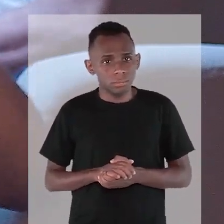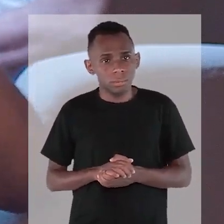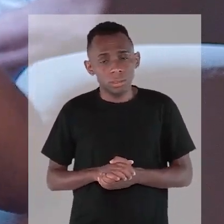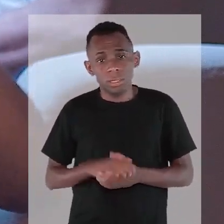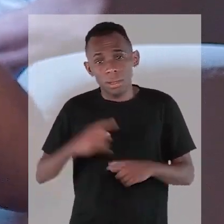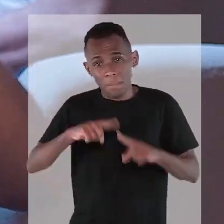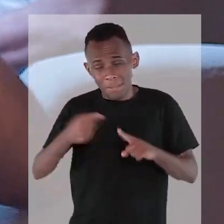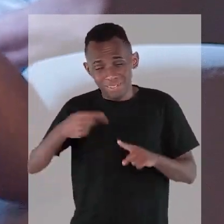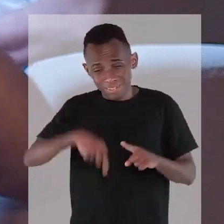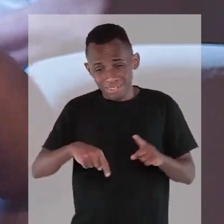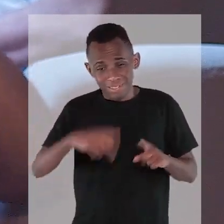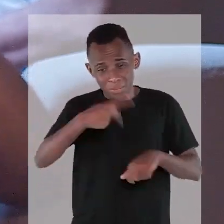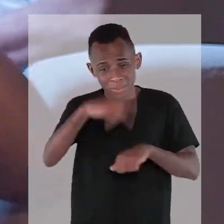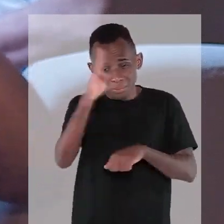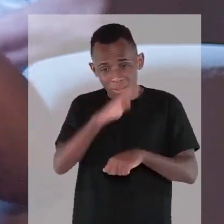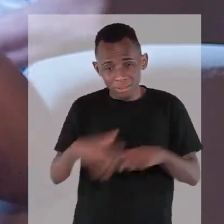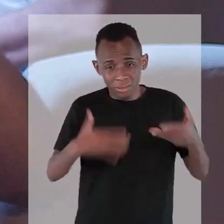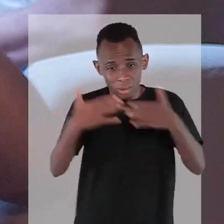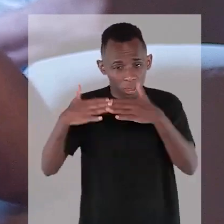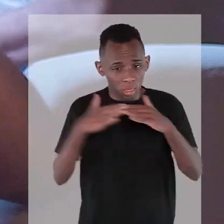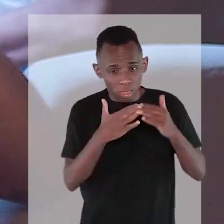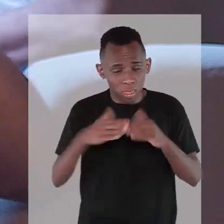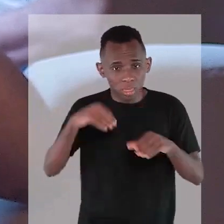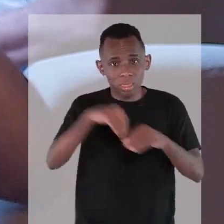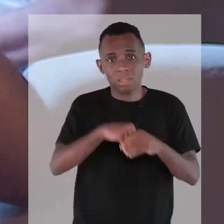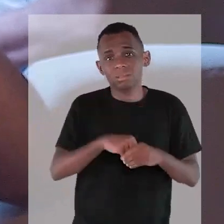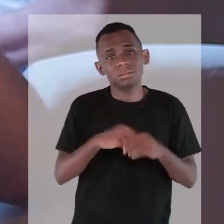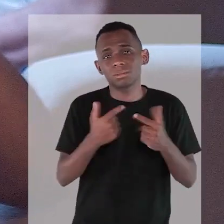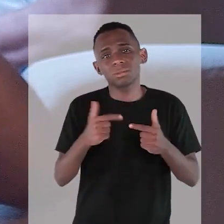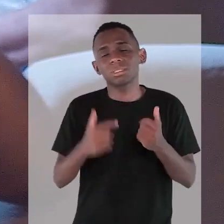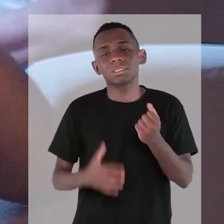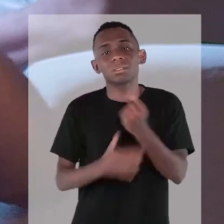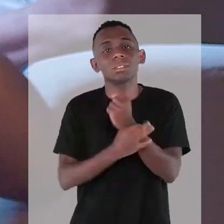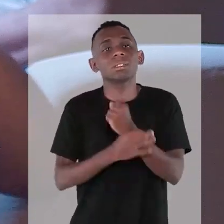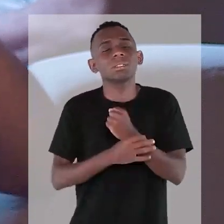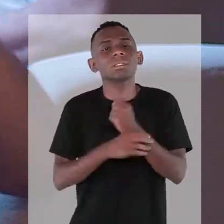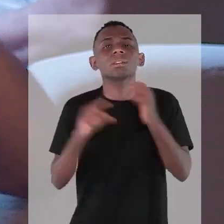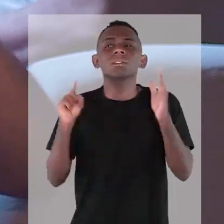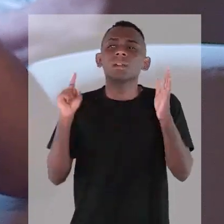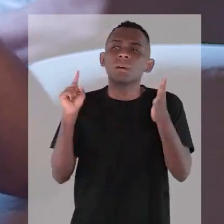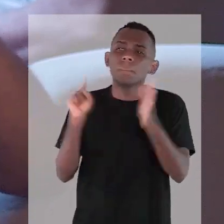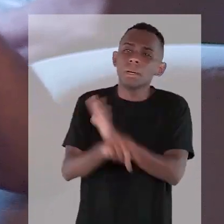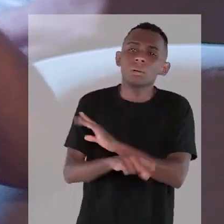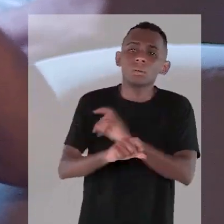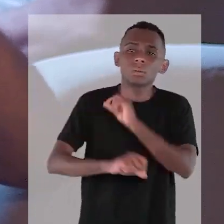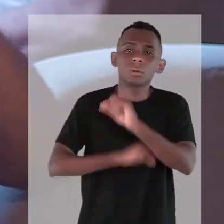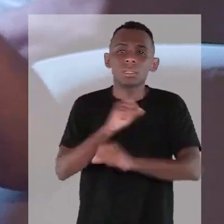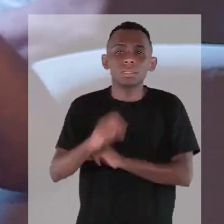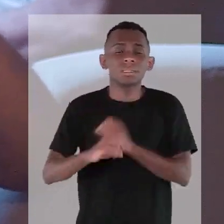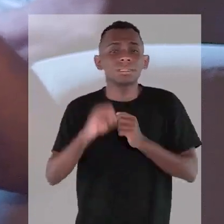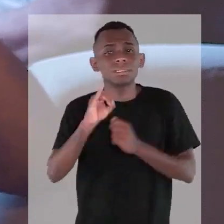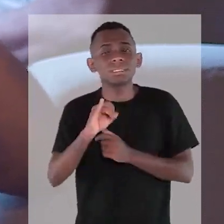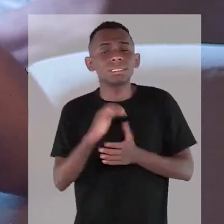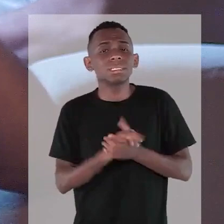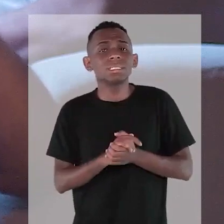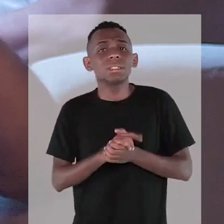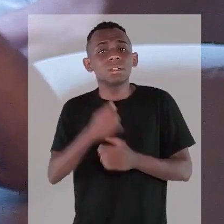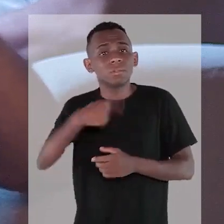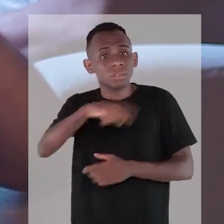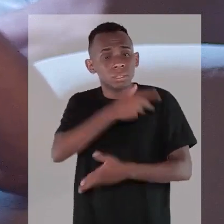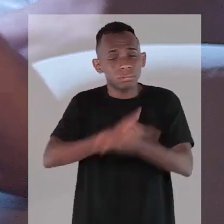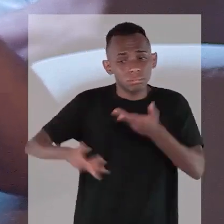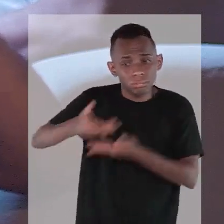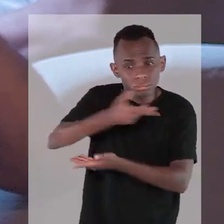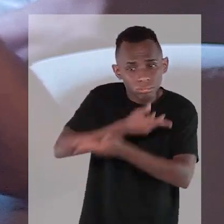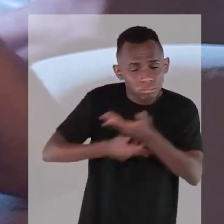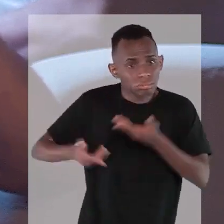não tem essa segurança. E aí a segunda pergunta seria nesse sentido, se vocês chegaram a dialogar sobre isso, e se, porque vocês falaram que